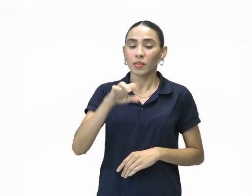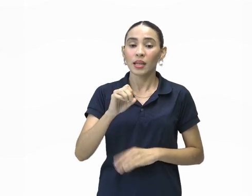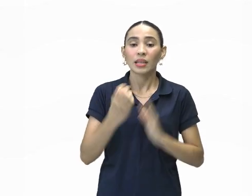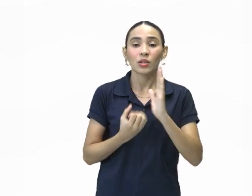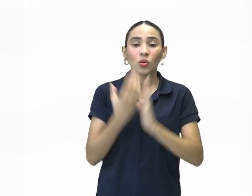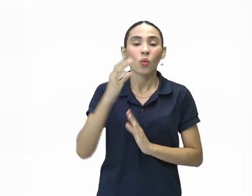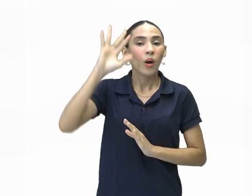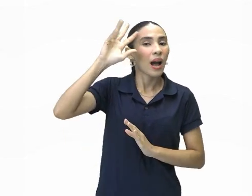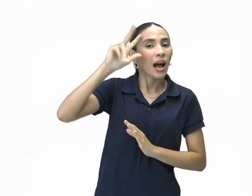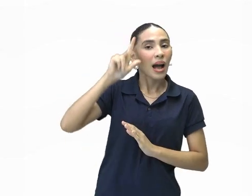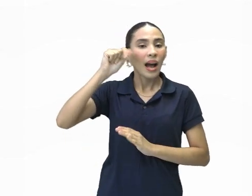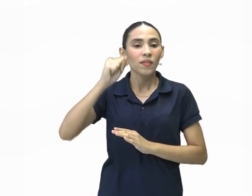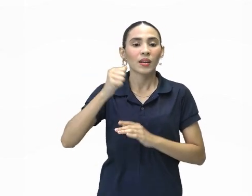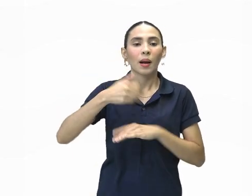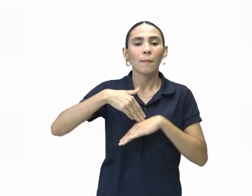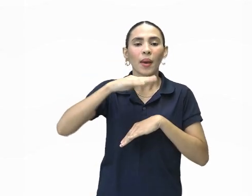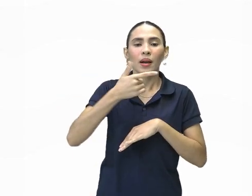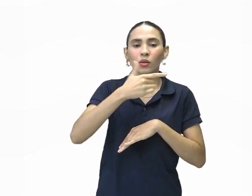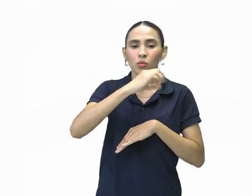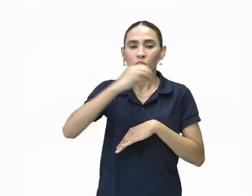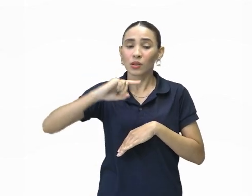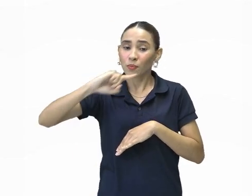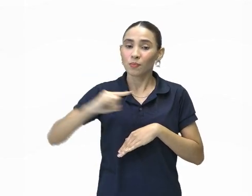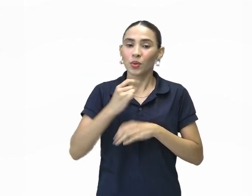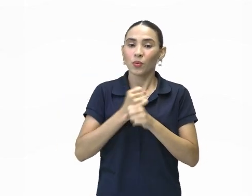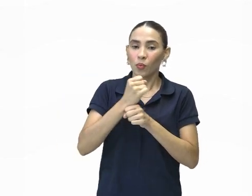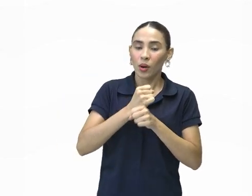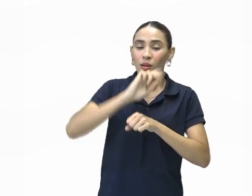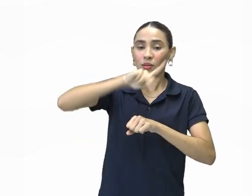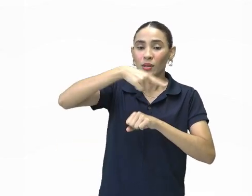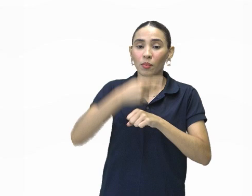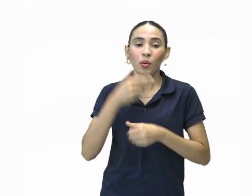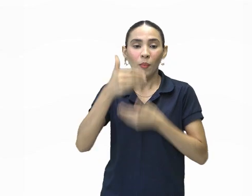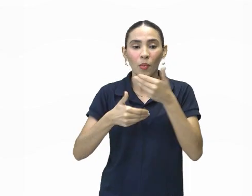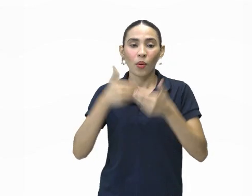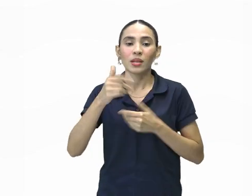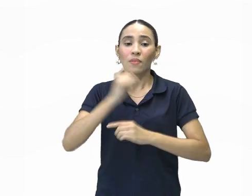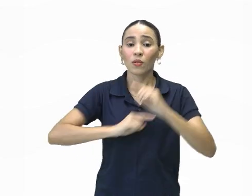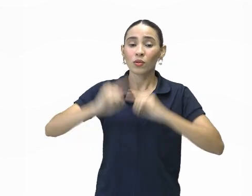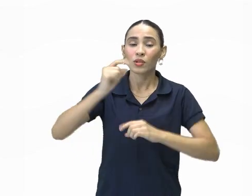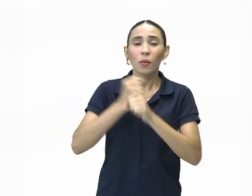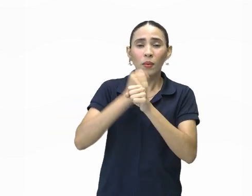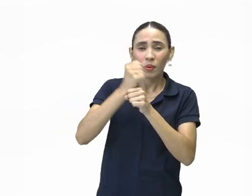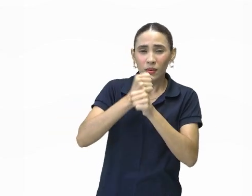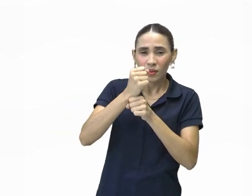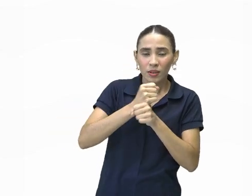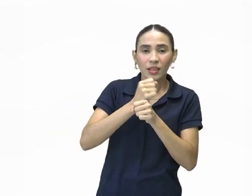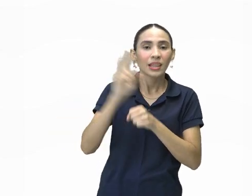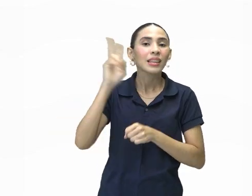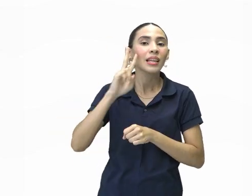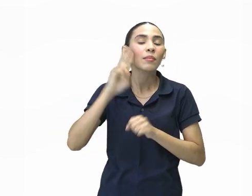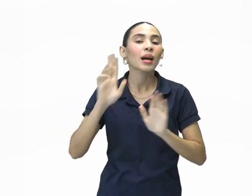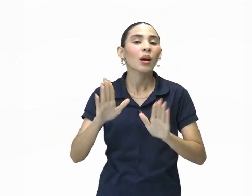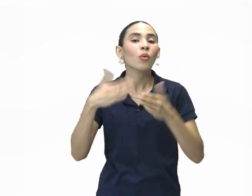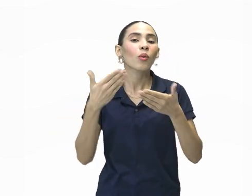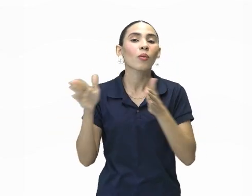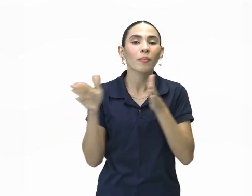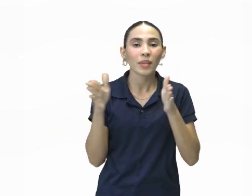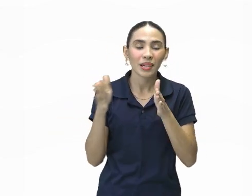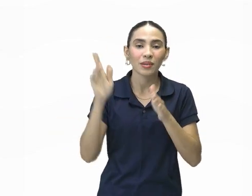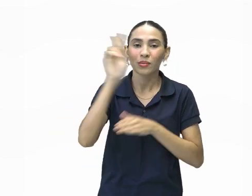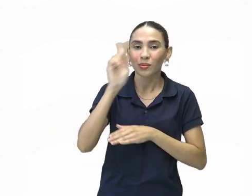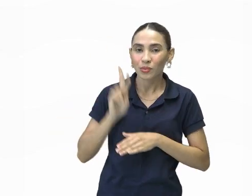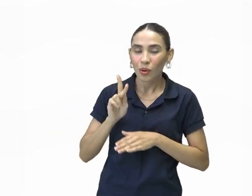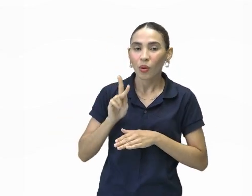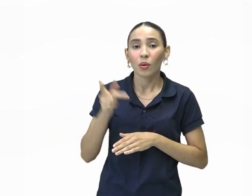de 200 mil anos, depois de um processo evolutivo de milhões de anos. Vamos relembrar aí qual é esse período na